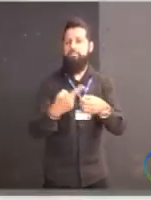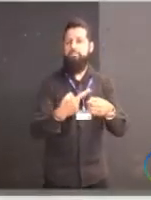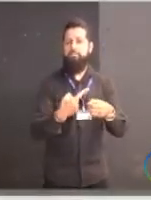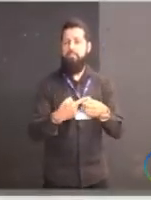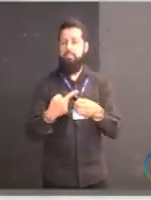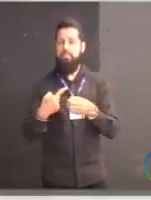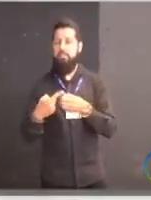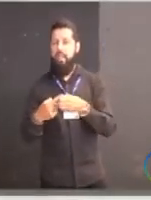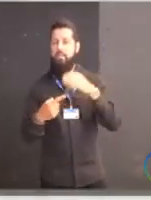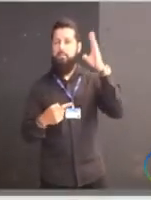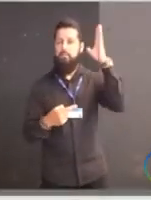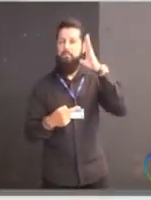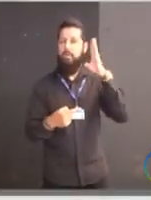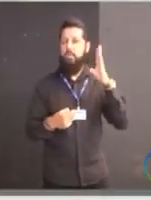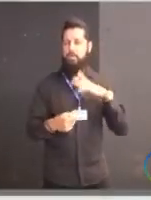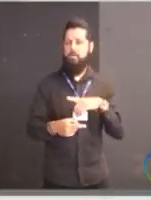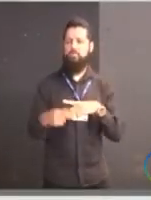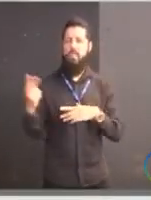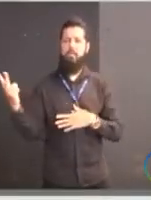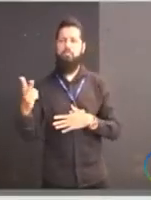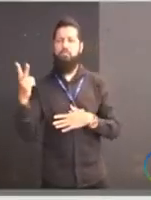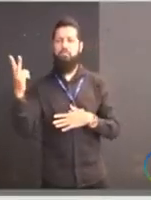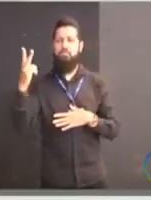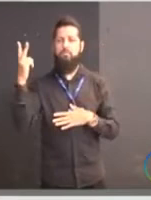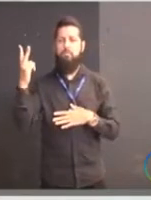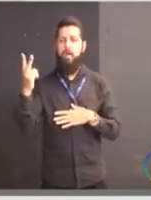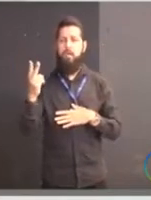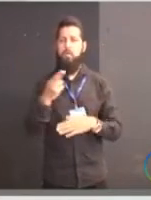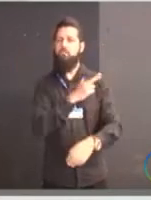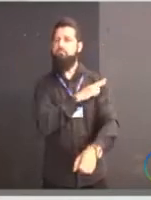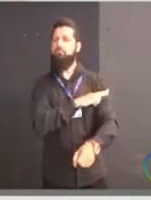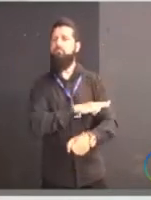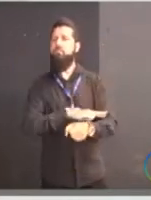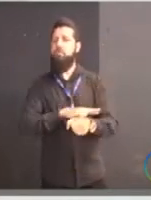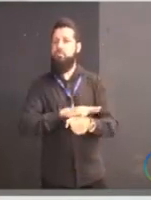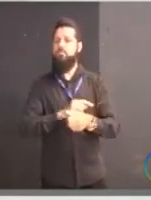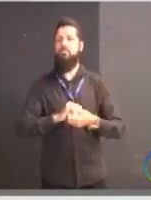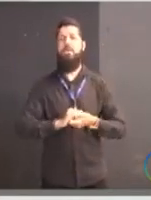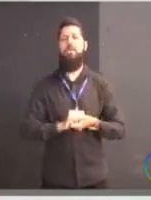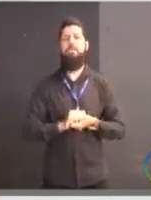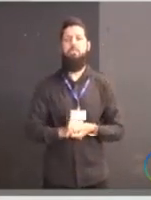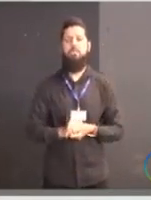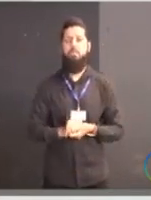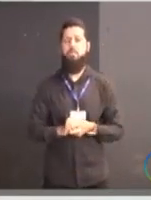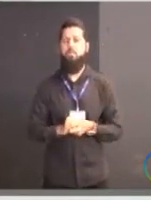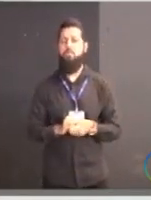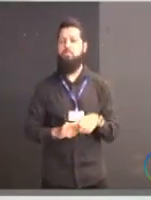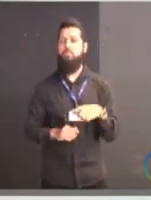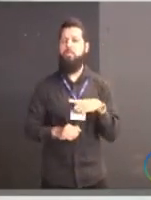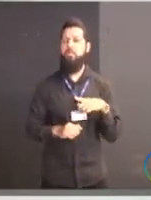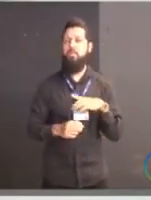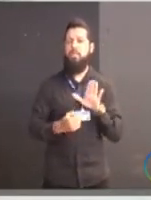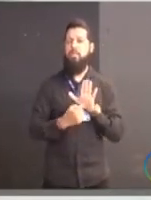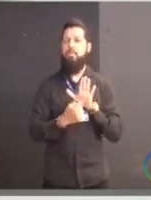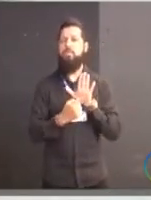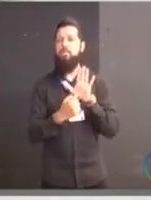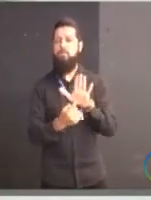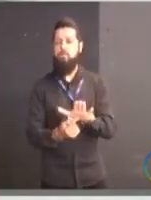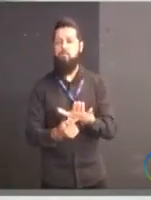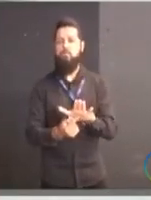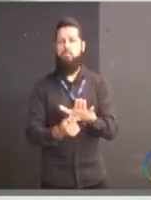número, vacilavam com respeito ao hino que se devia adotar para a nova